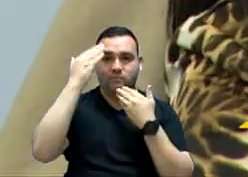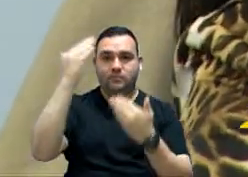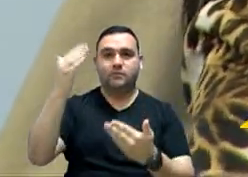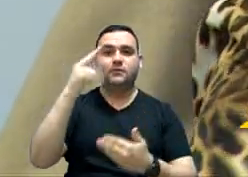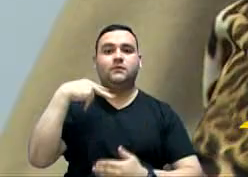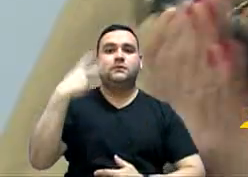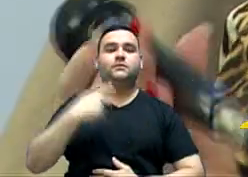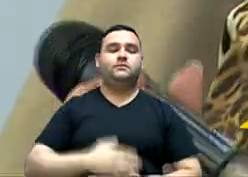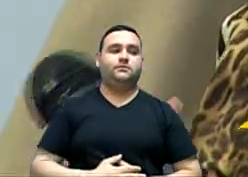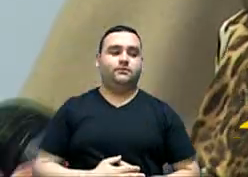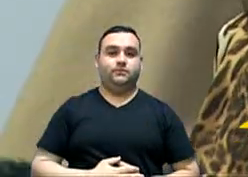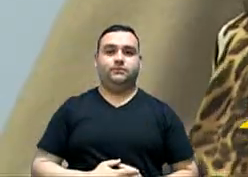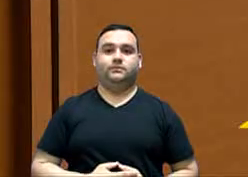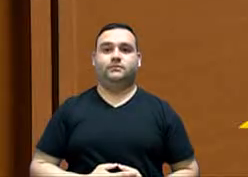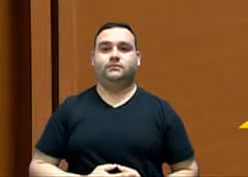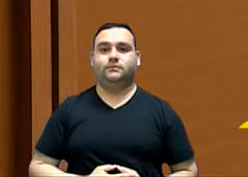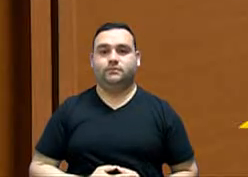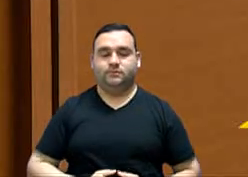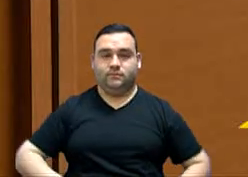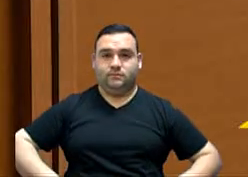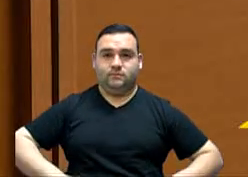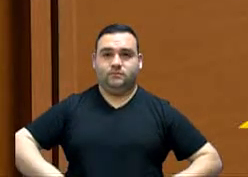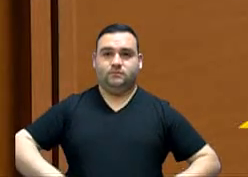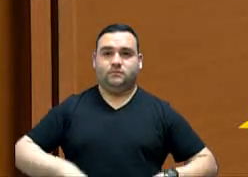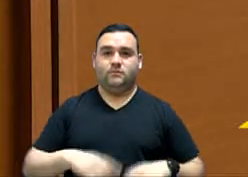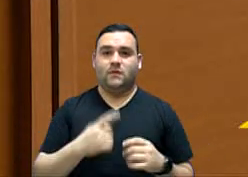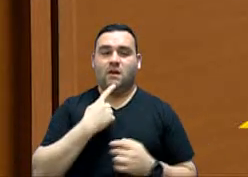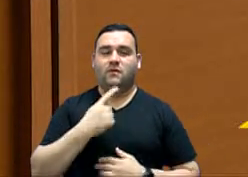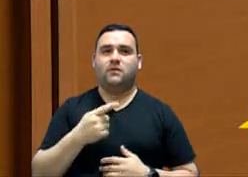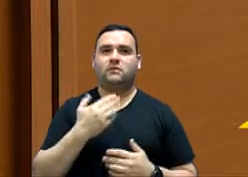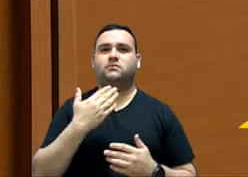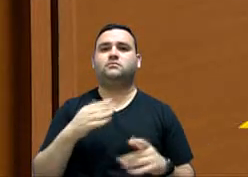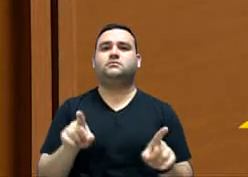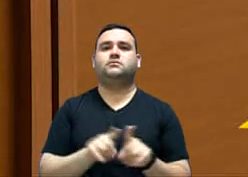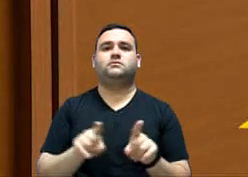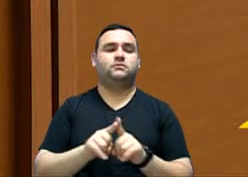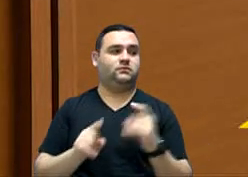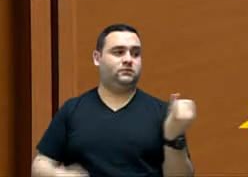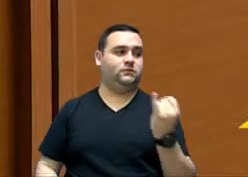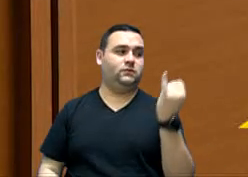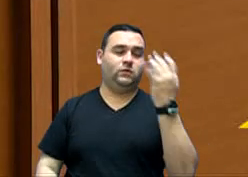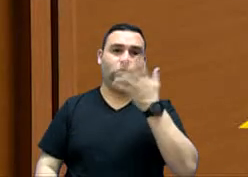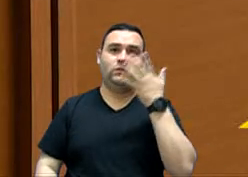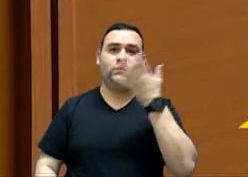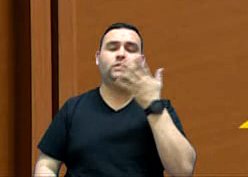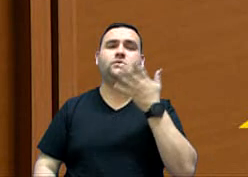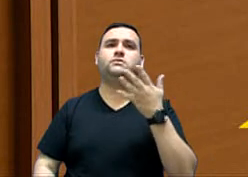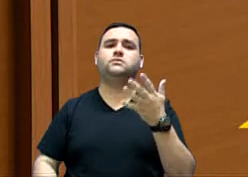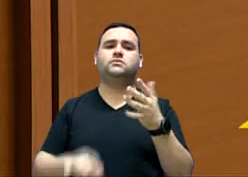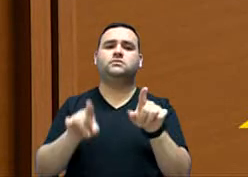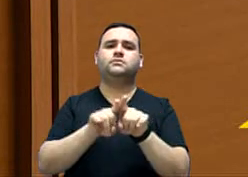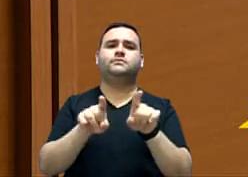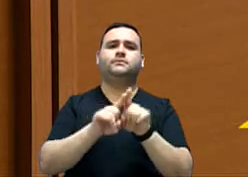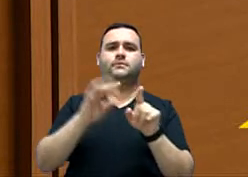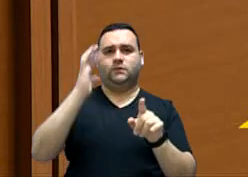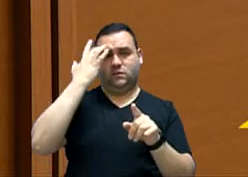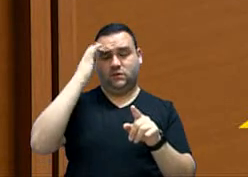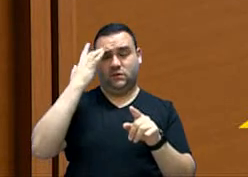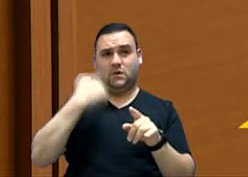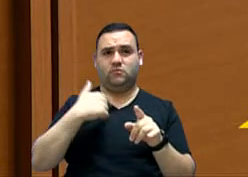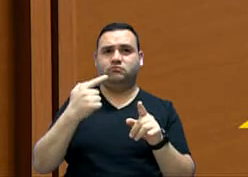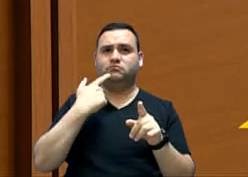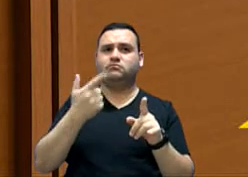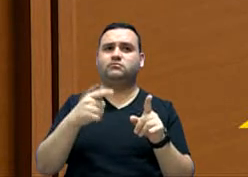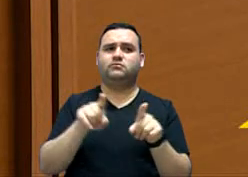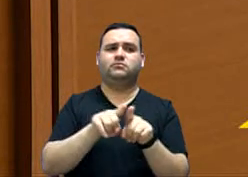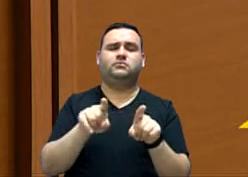Obrigada, vereador. Obrigado. Peço palavra também, importante essa fala, e eu acho também, eu